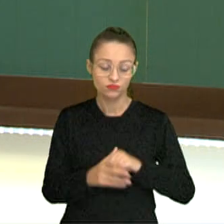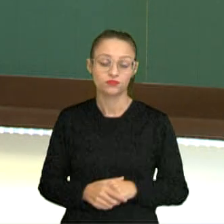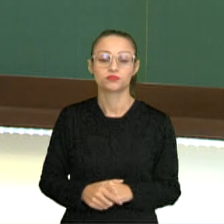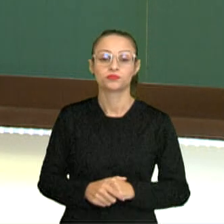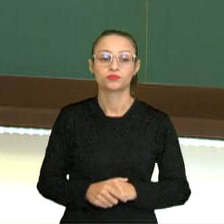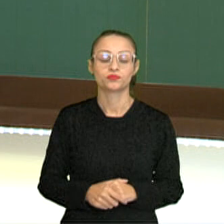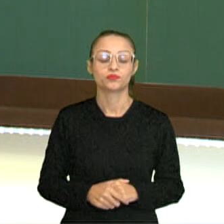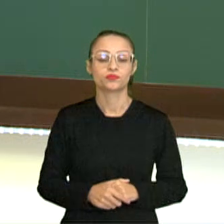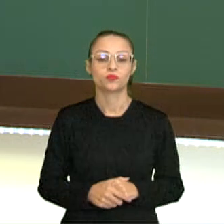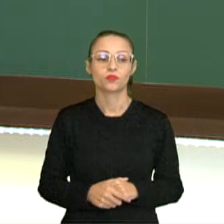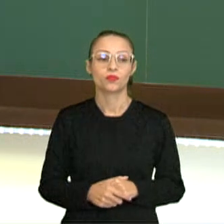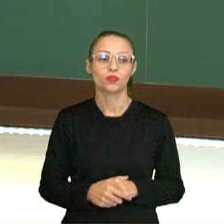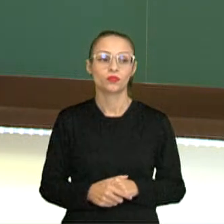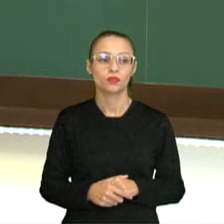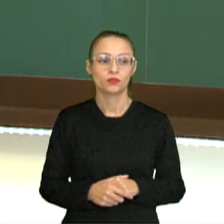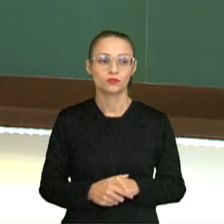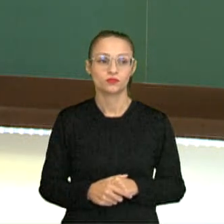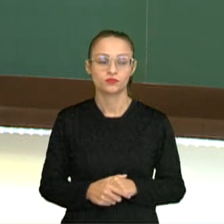seguir entonces.